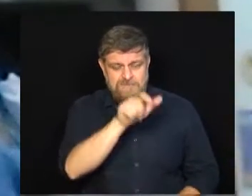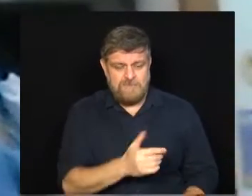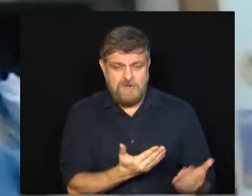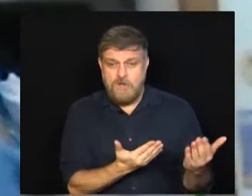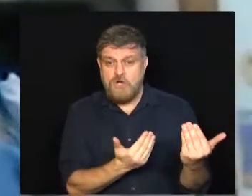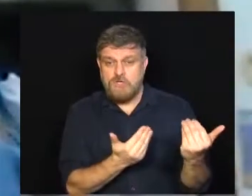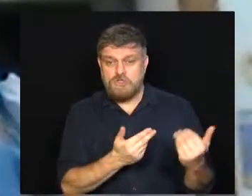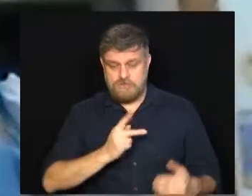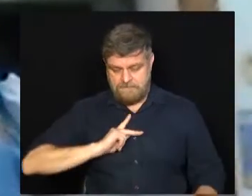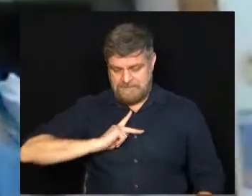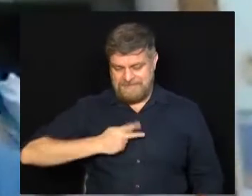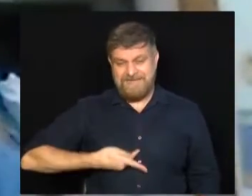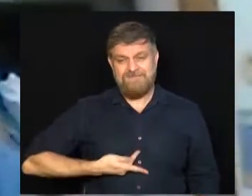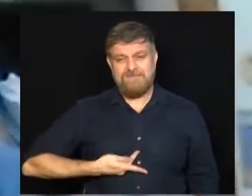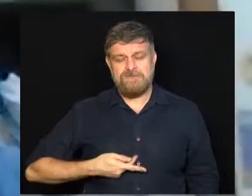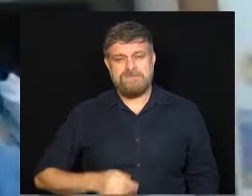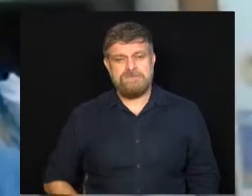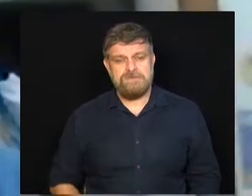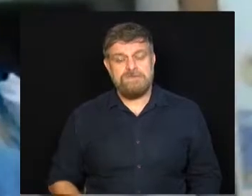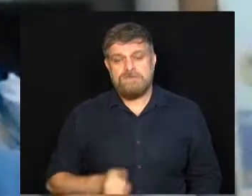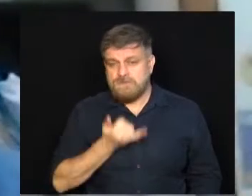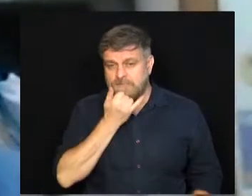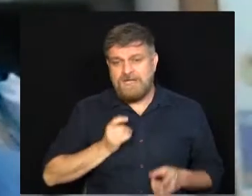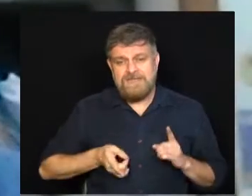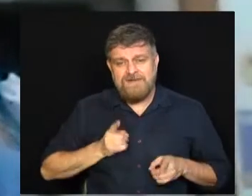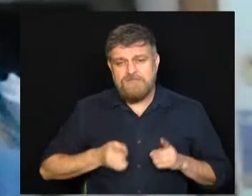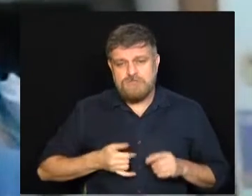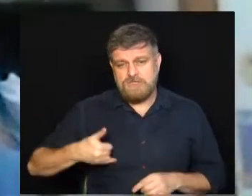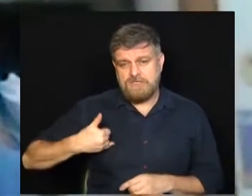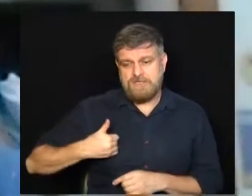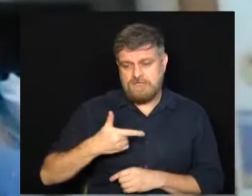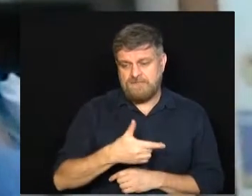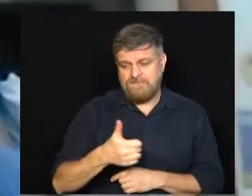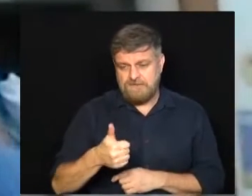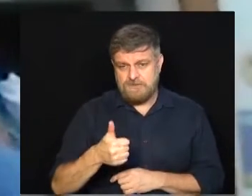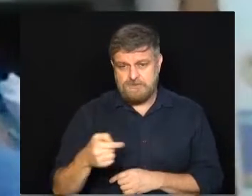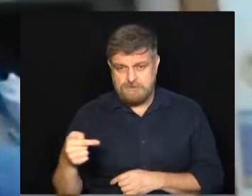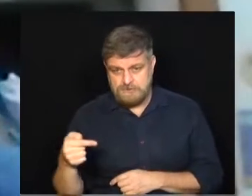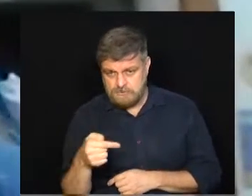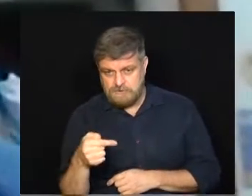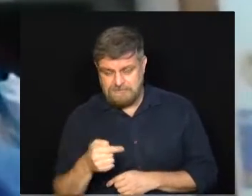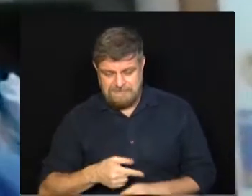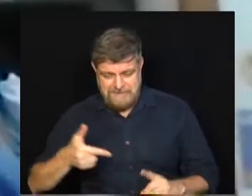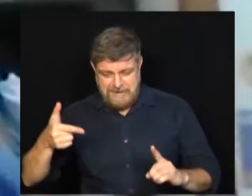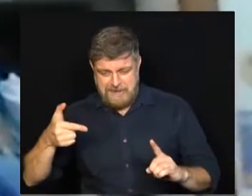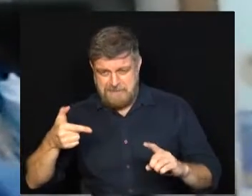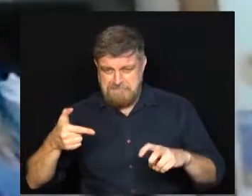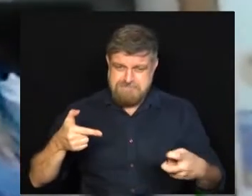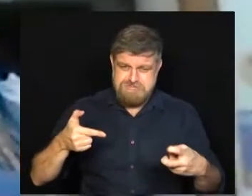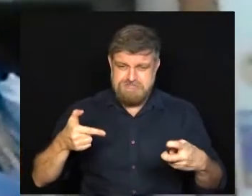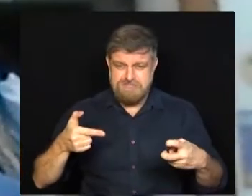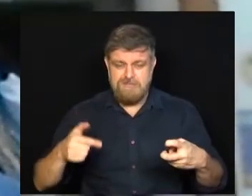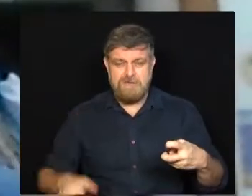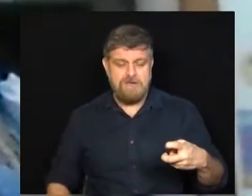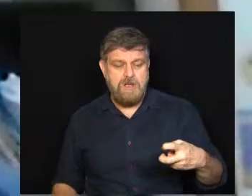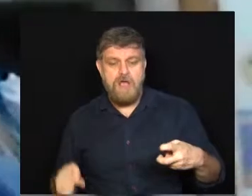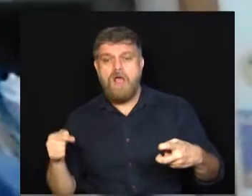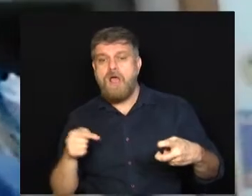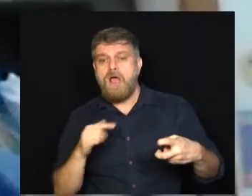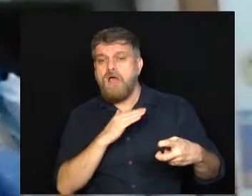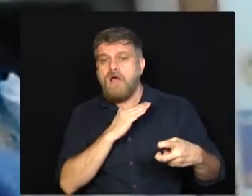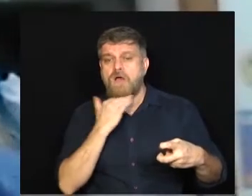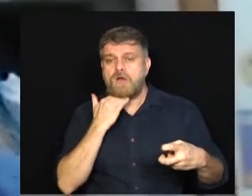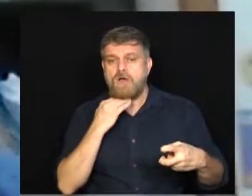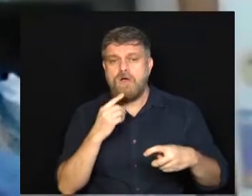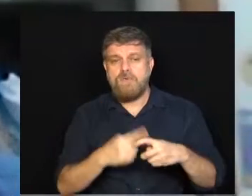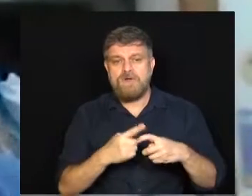travesti de 21 anos, se não me engano, chamada Kelly da Silva. Ela foi assassinada e teve